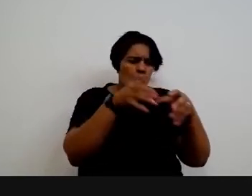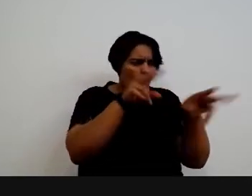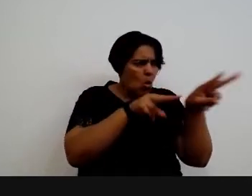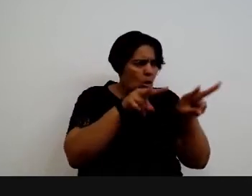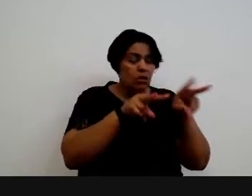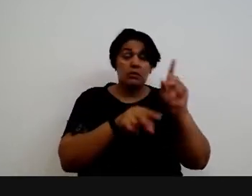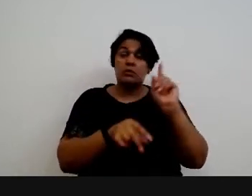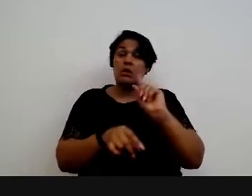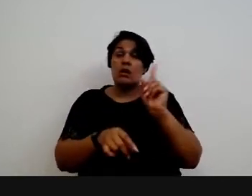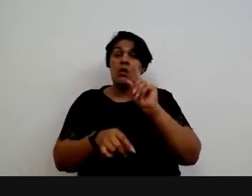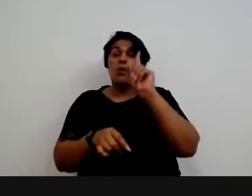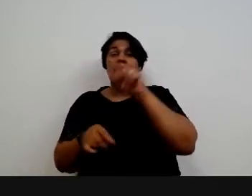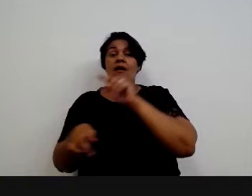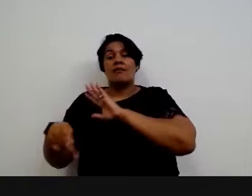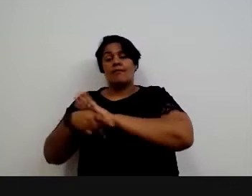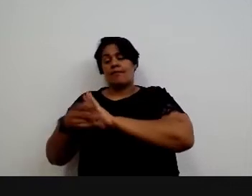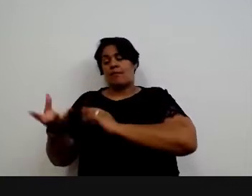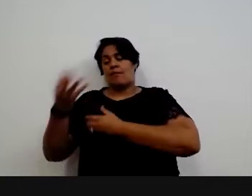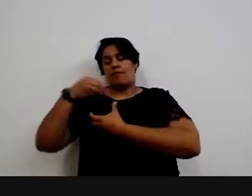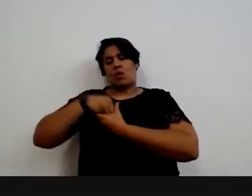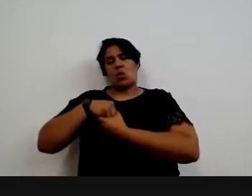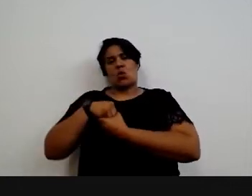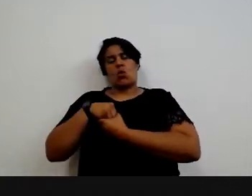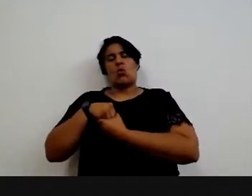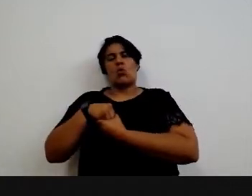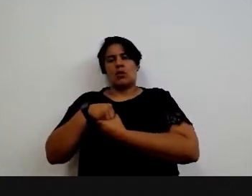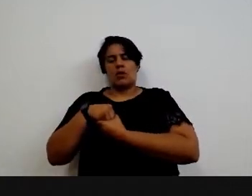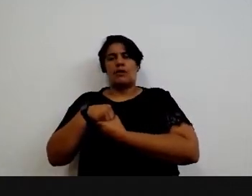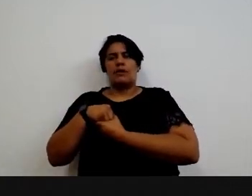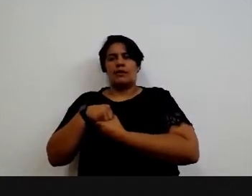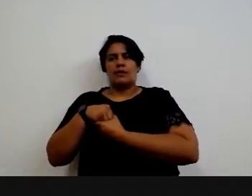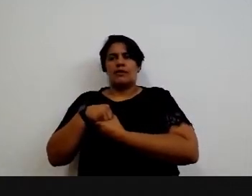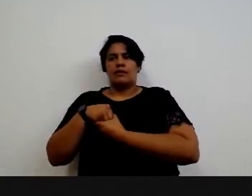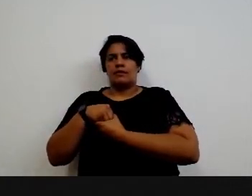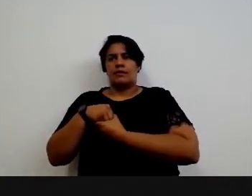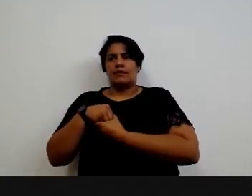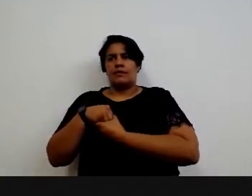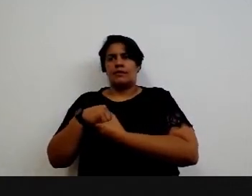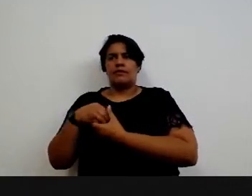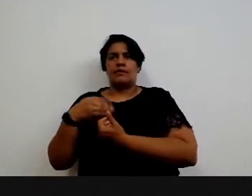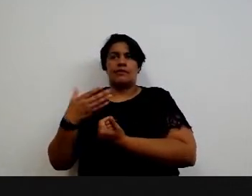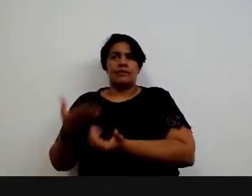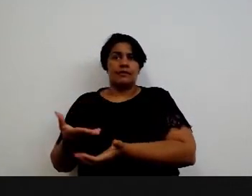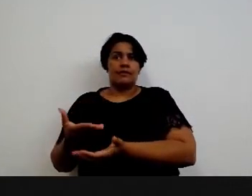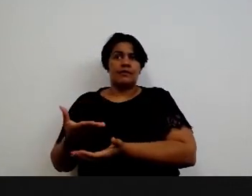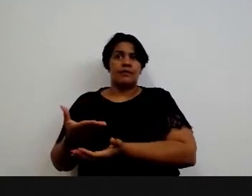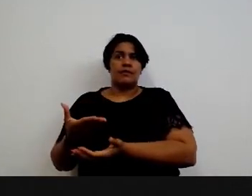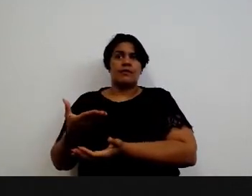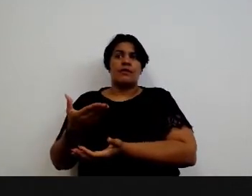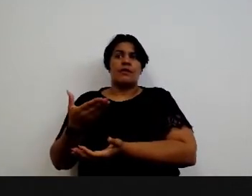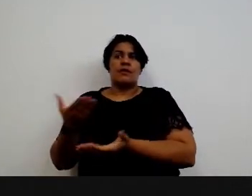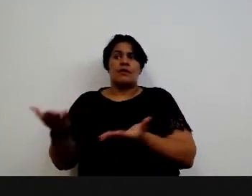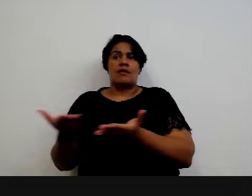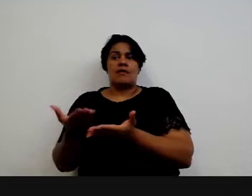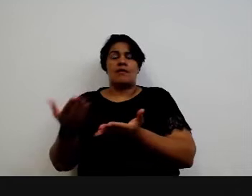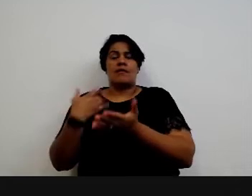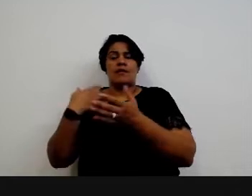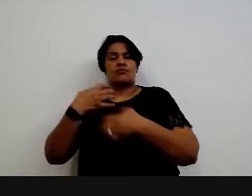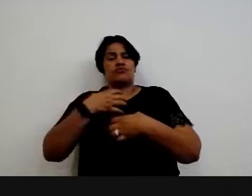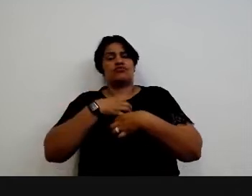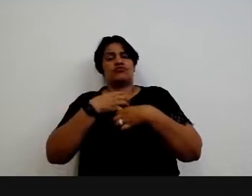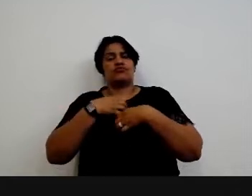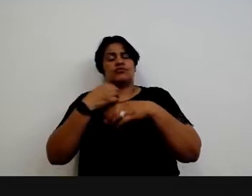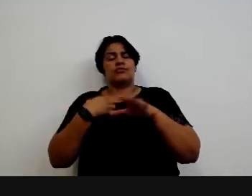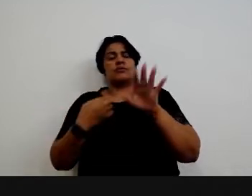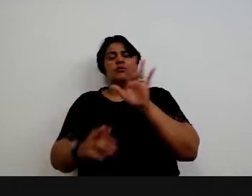atmosfera, é um jeito de ser, né? Então, eu me sinto aqui representando muitos